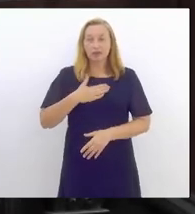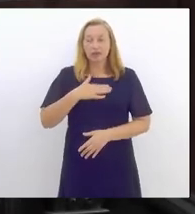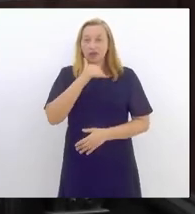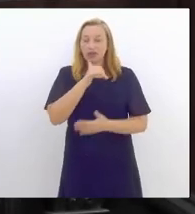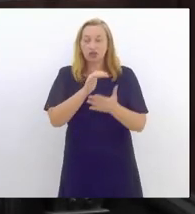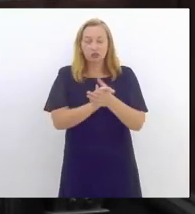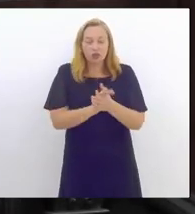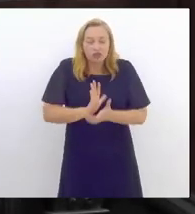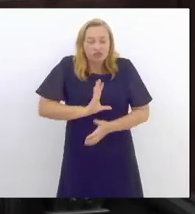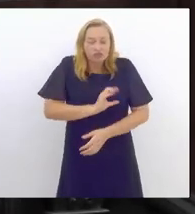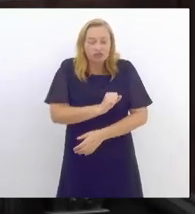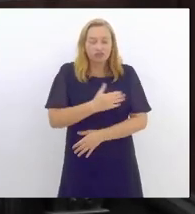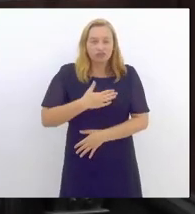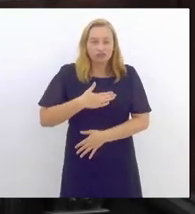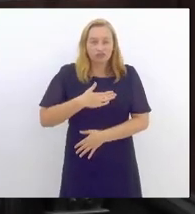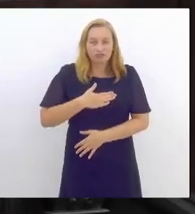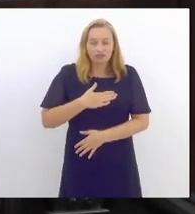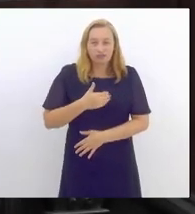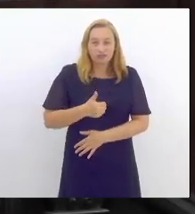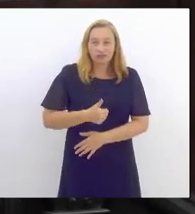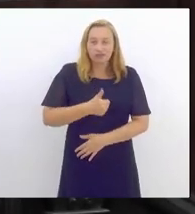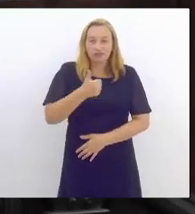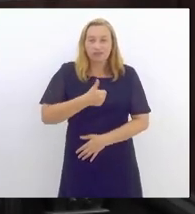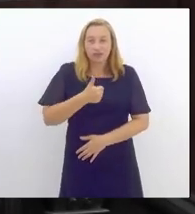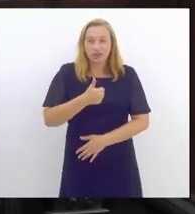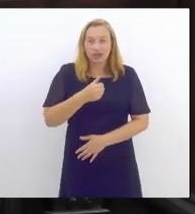amor, primeira-dama do Estado do Rio de Janeiro,